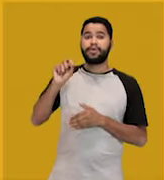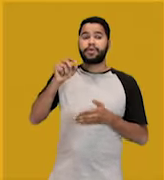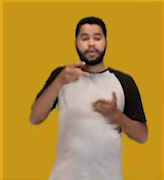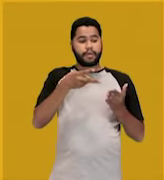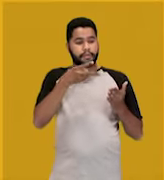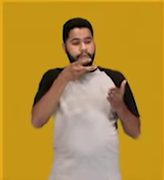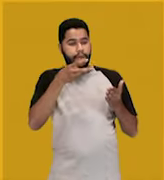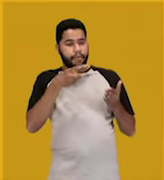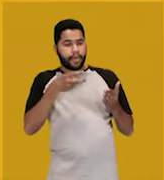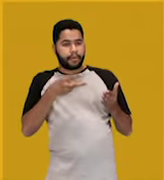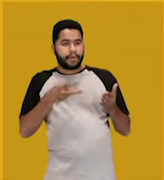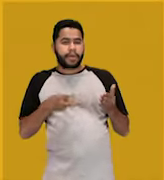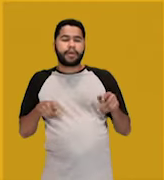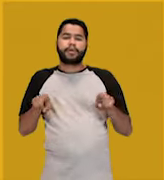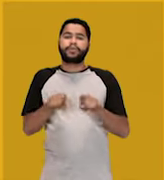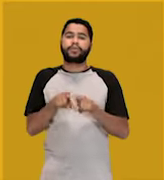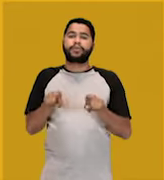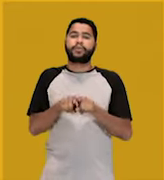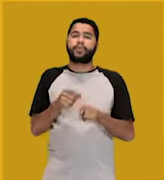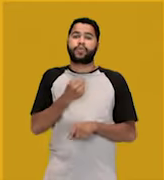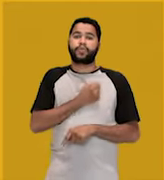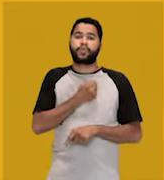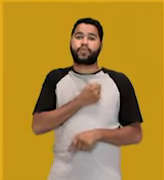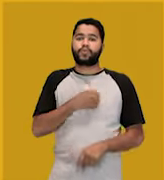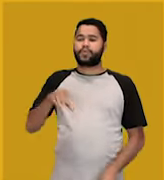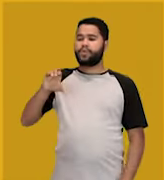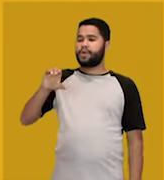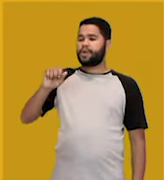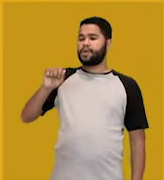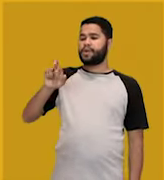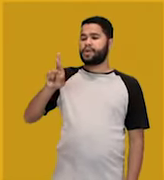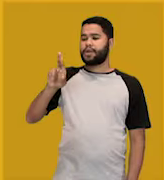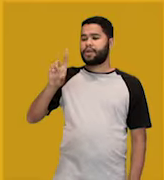lidos da mesma forma que os números cardinais,